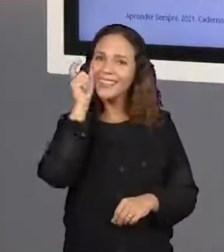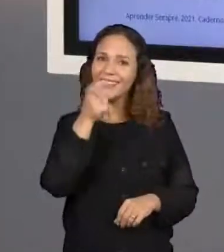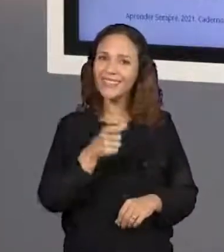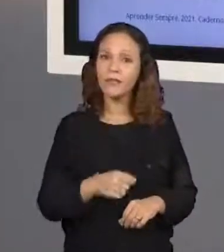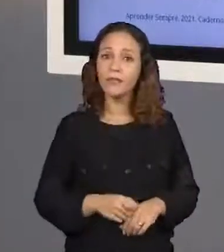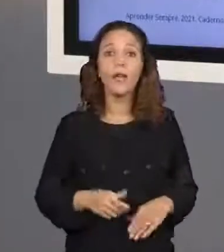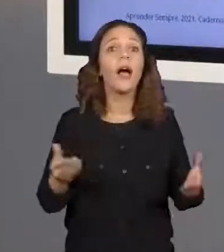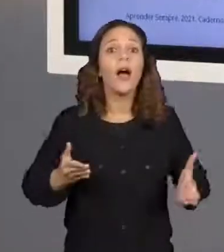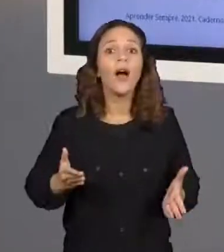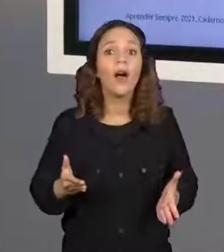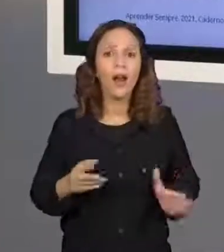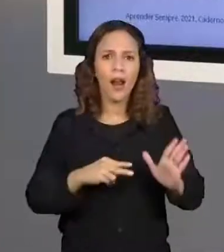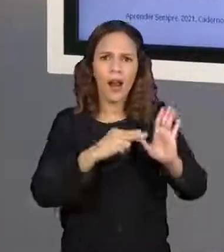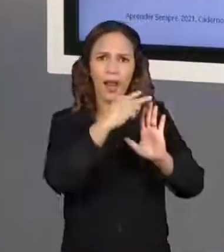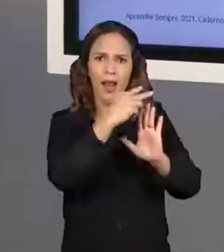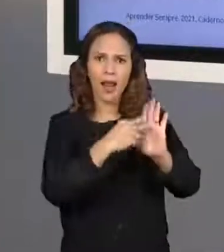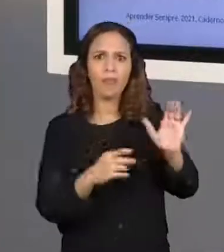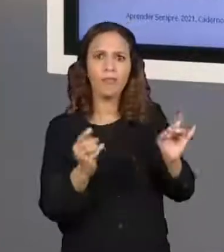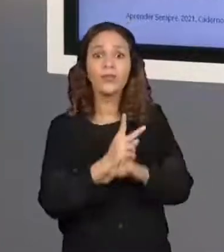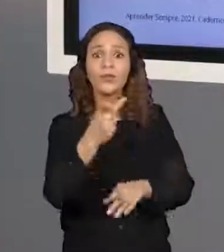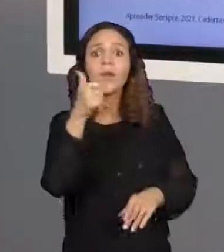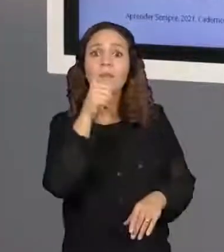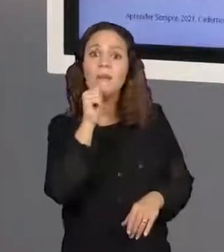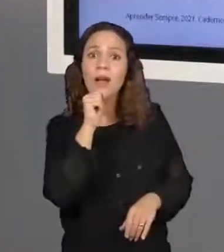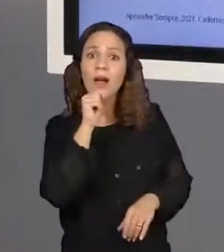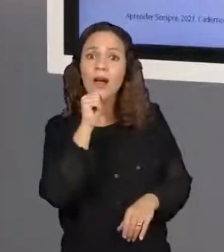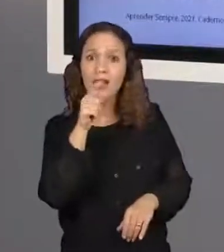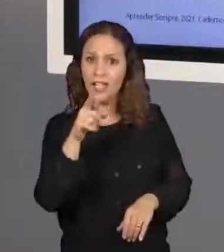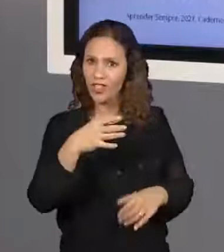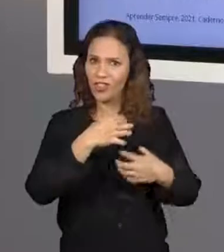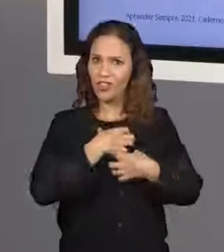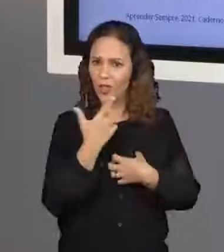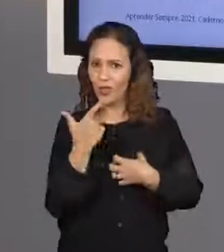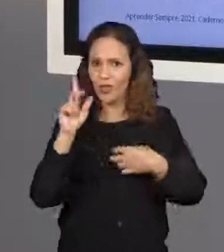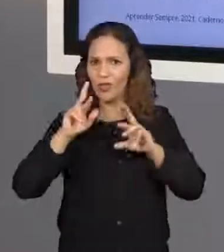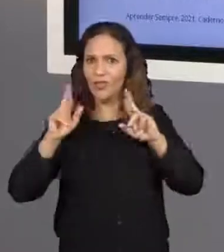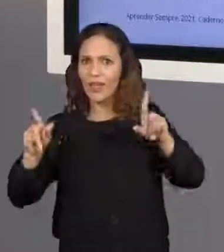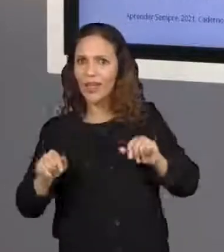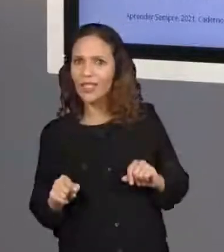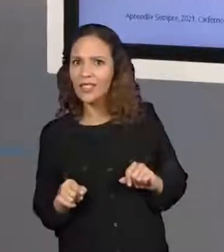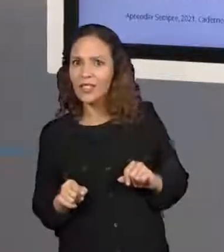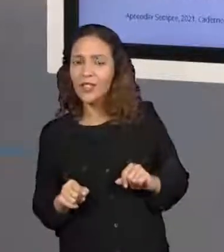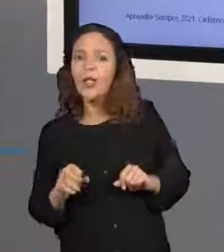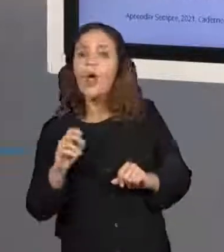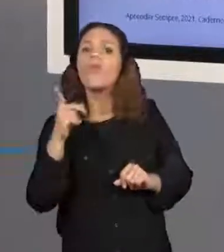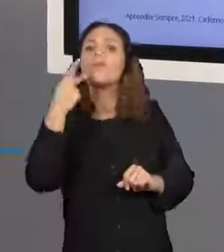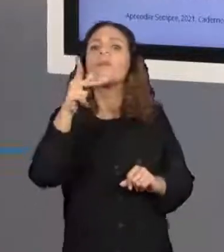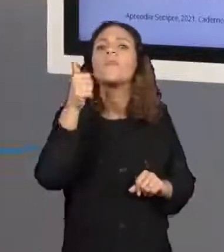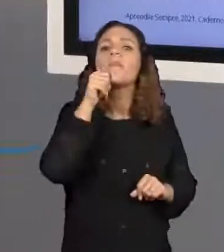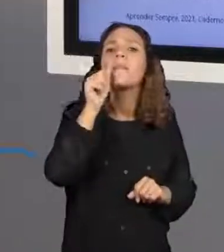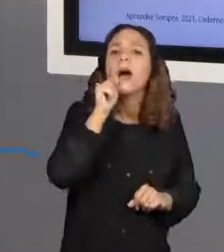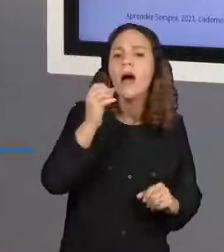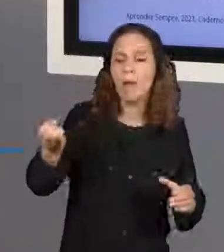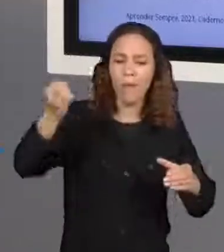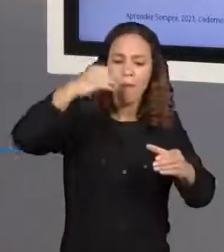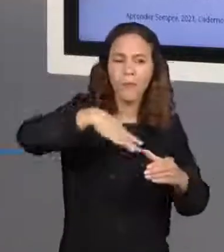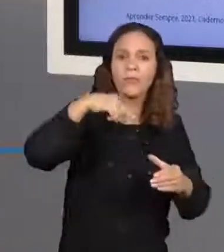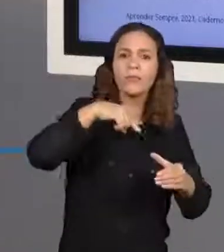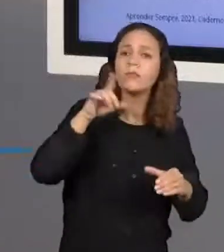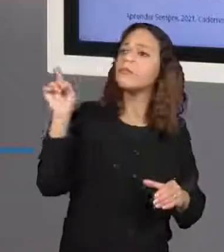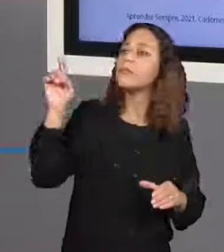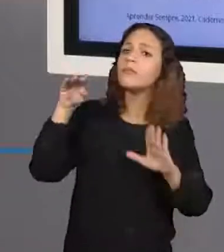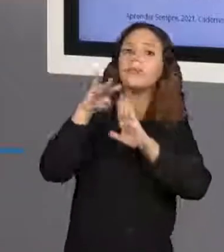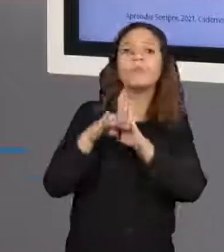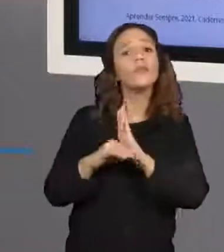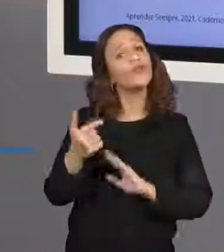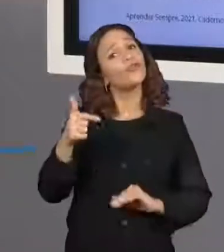agora, depois dessa leitura, a mãe de vocês prepara de algum outro jeito? Tem algum ingrediente que a mãe de vocês utiliza que não estava aqui